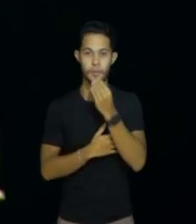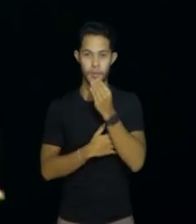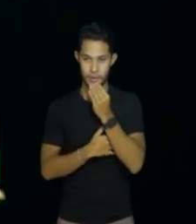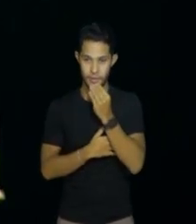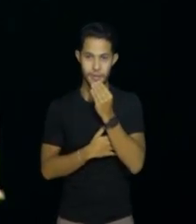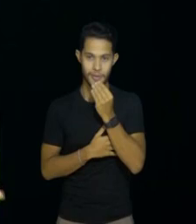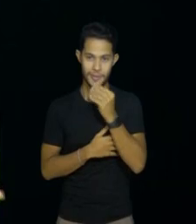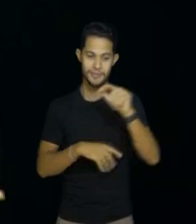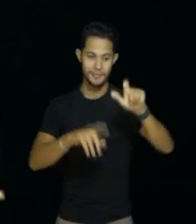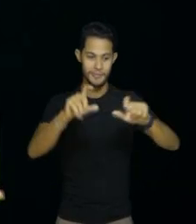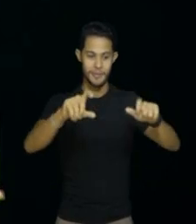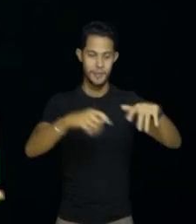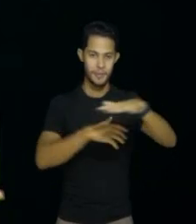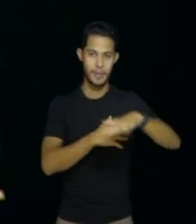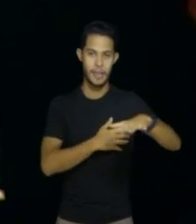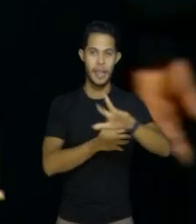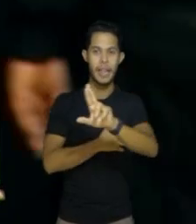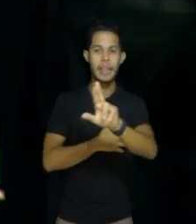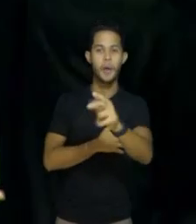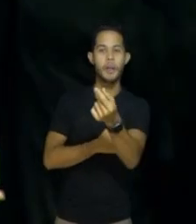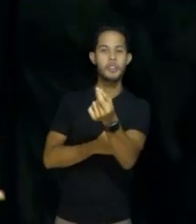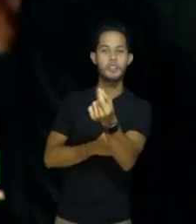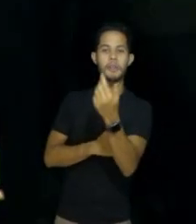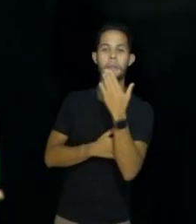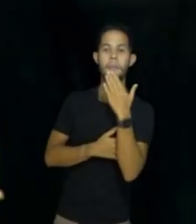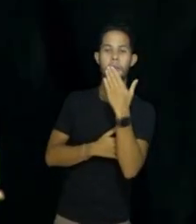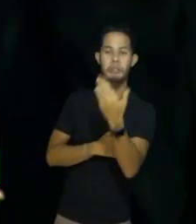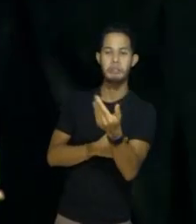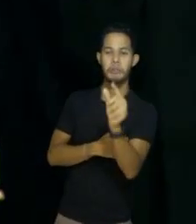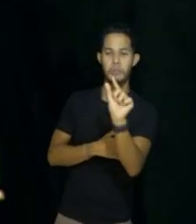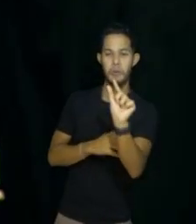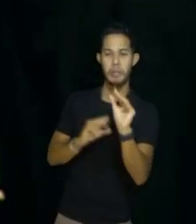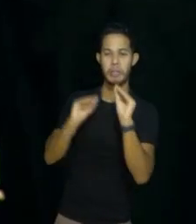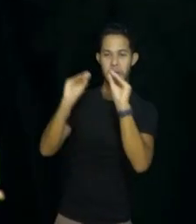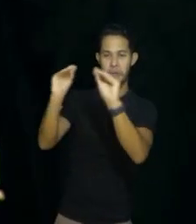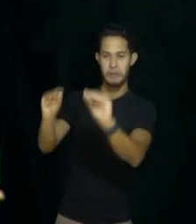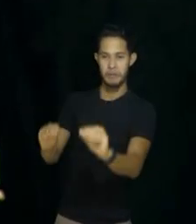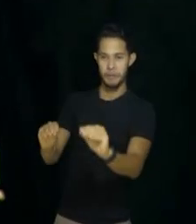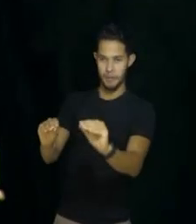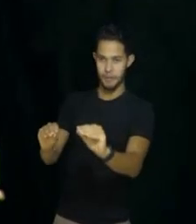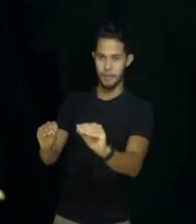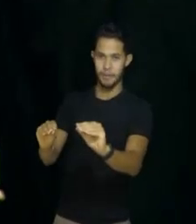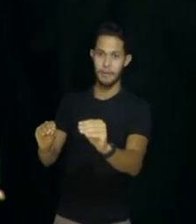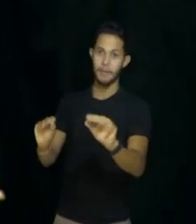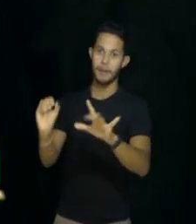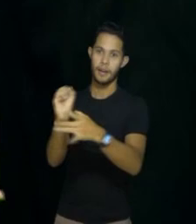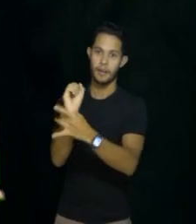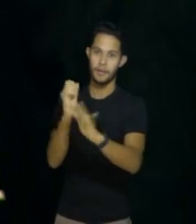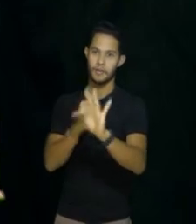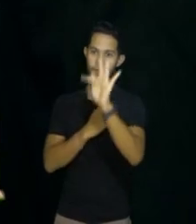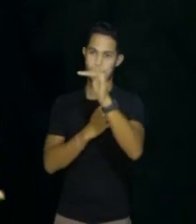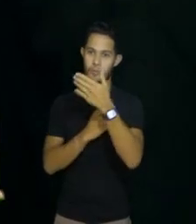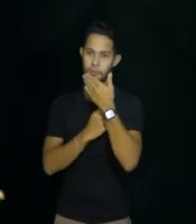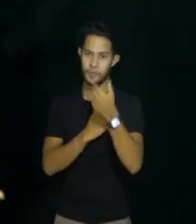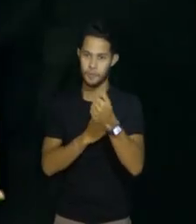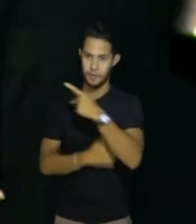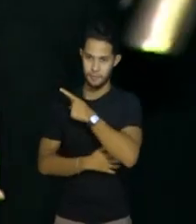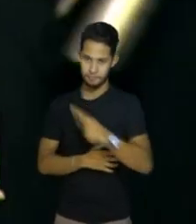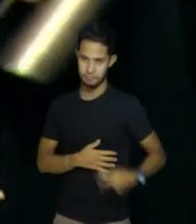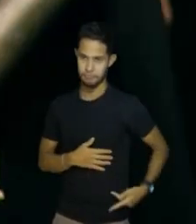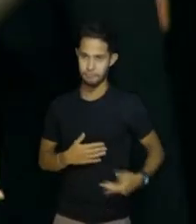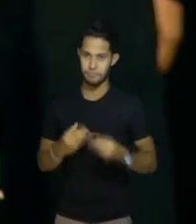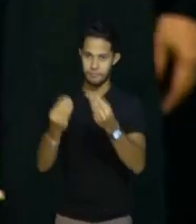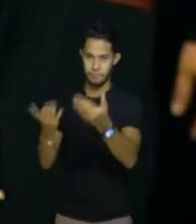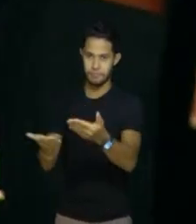é a esmola de governo que garante um futuro melhor. A sanha arrecadatória, a necessidade